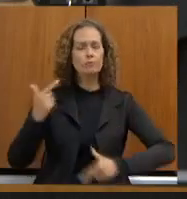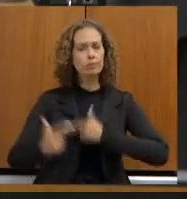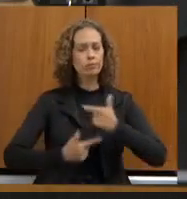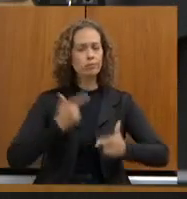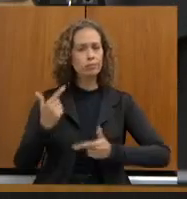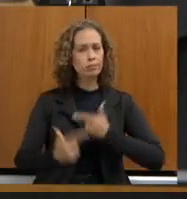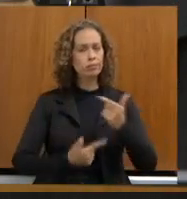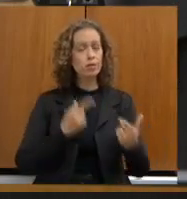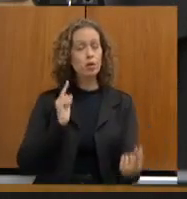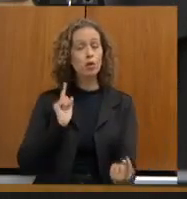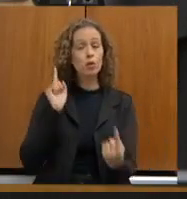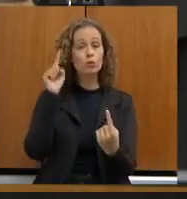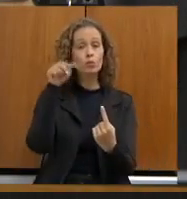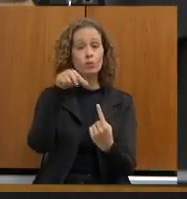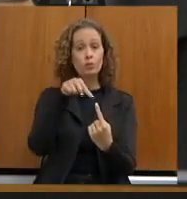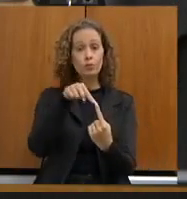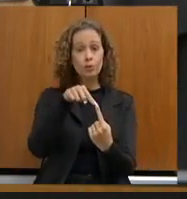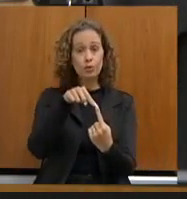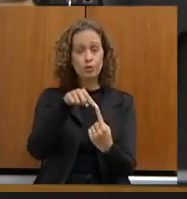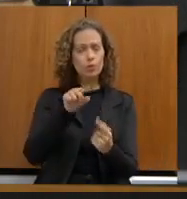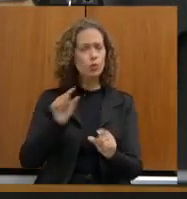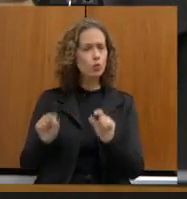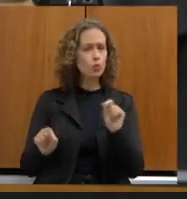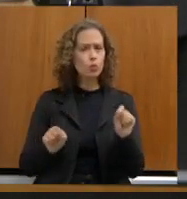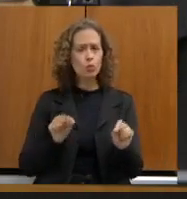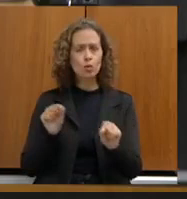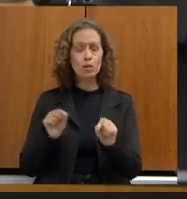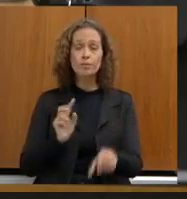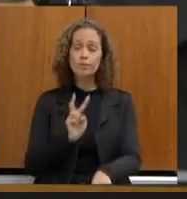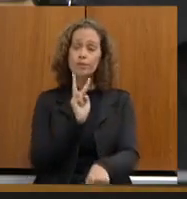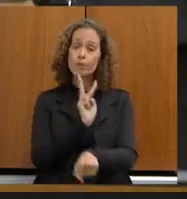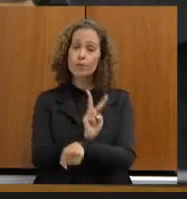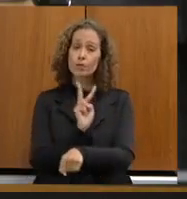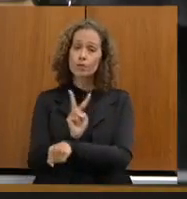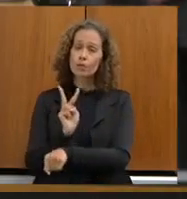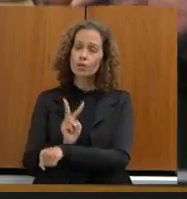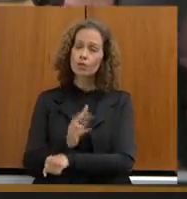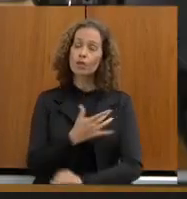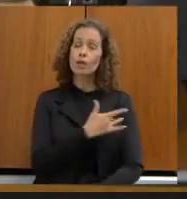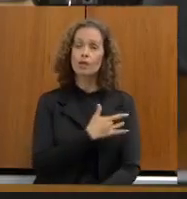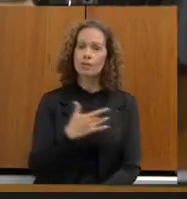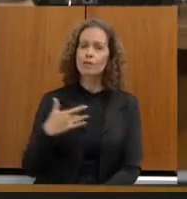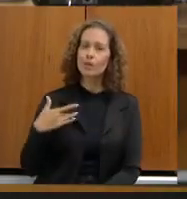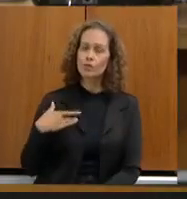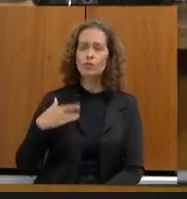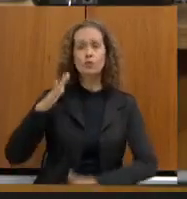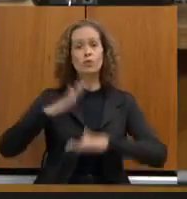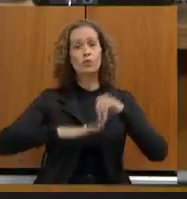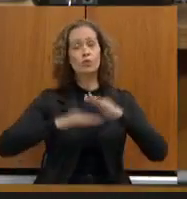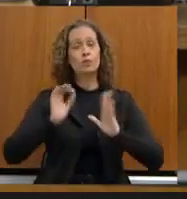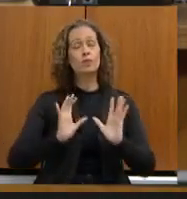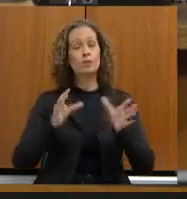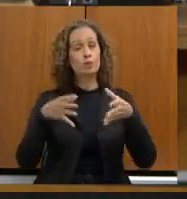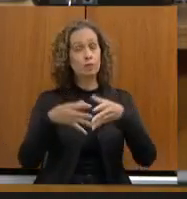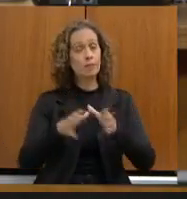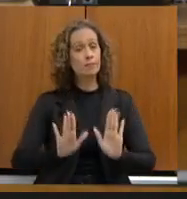dessa missão de proteger a saúde não só de profissionais mas também do